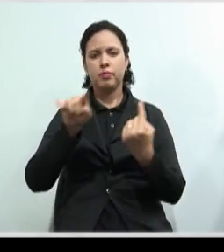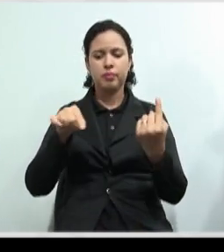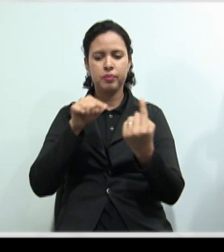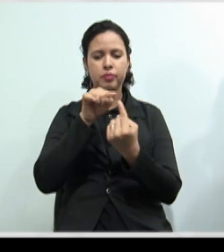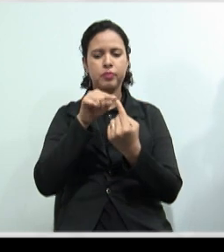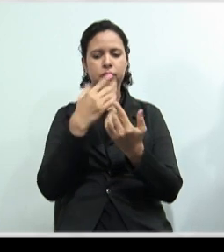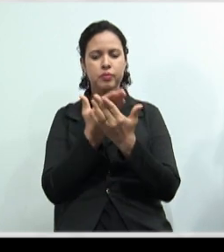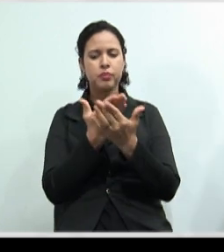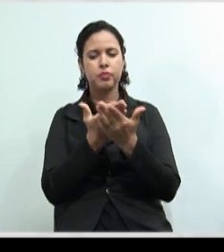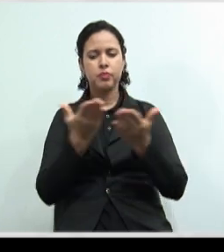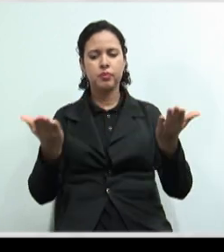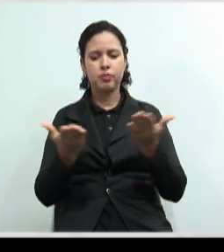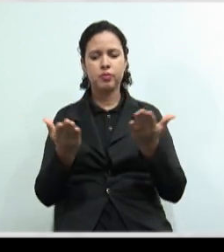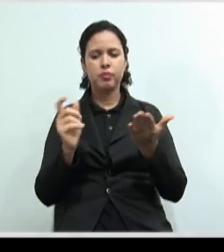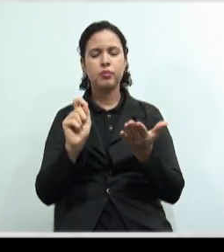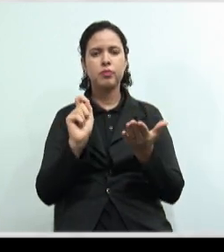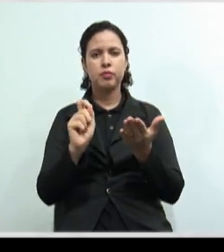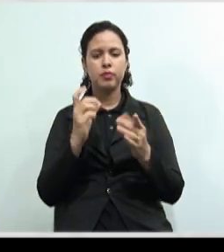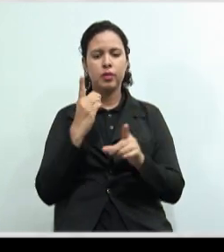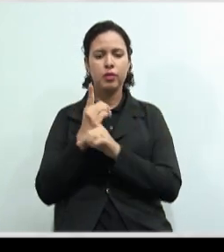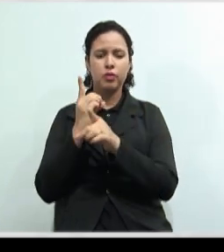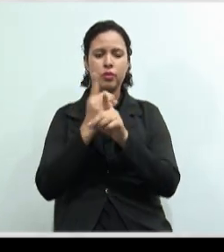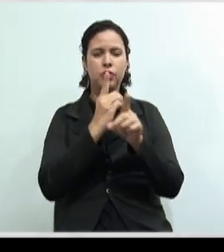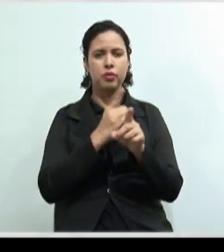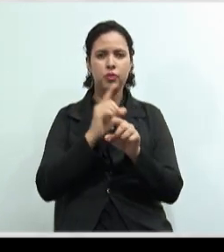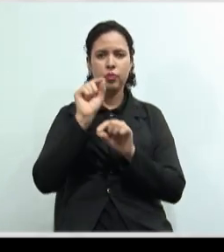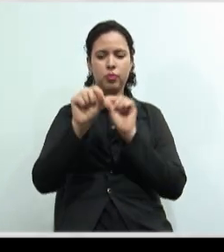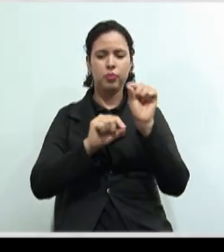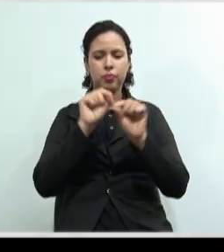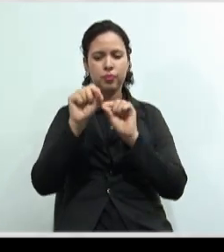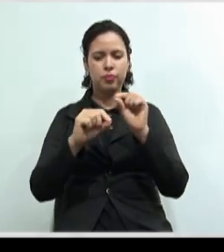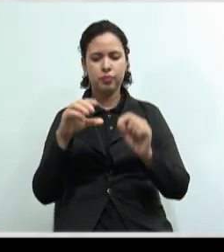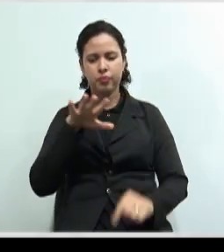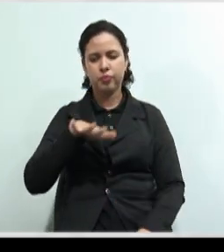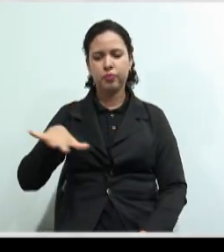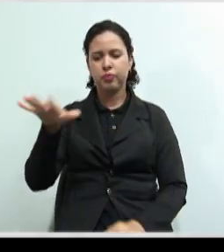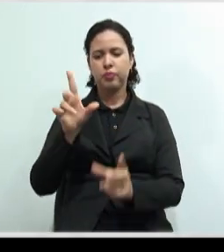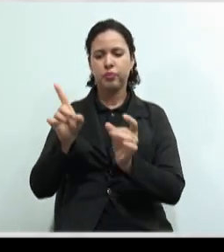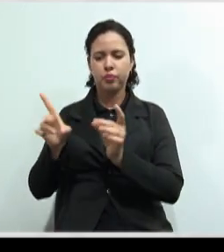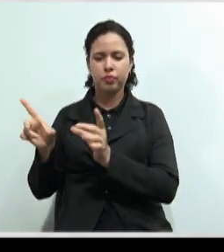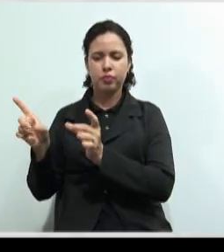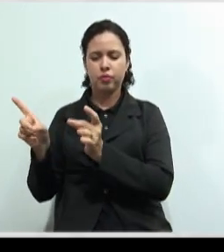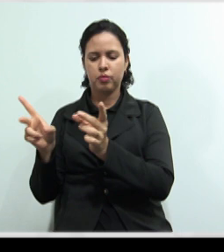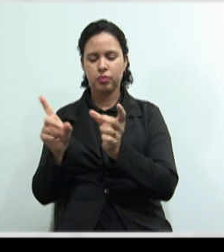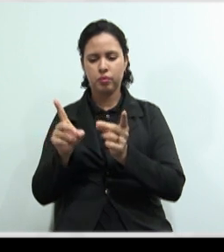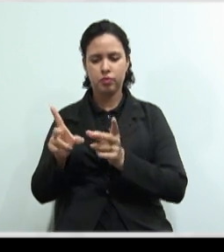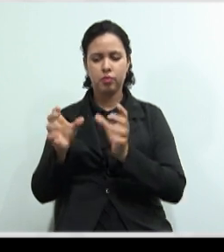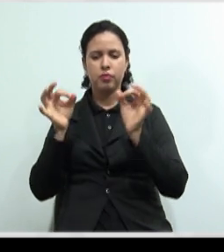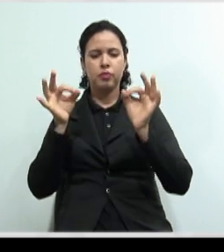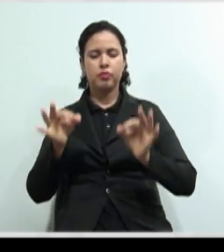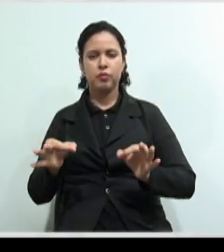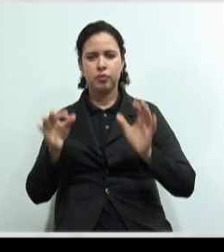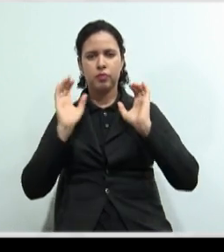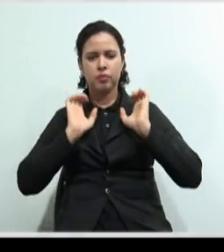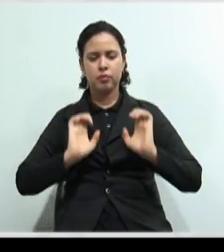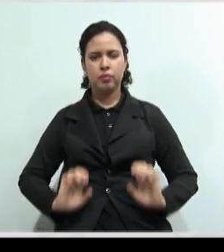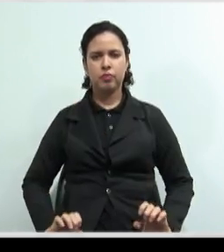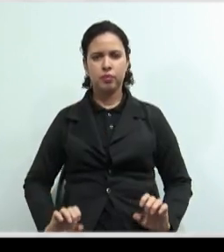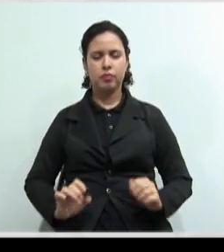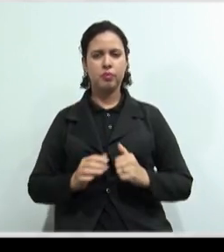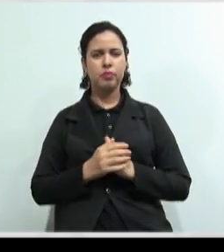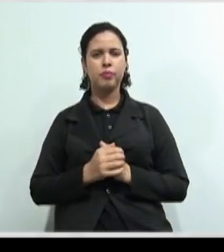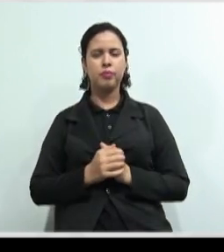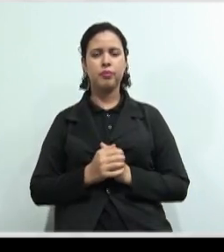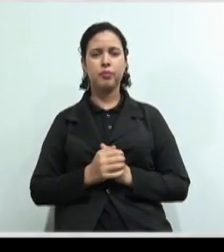é, primeiro, identificar o que é comércio justo e ético. Sobre esse objetivo, nós vamos